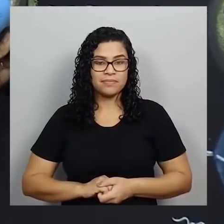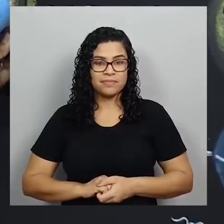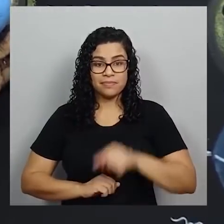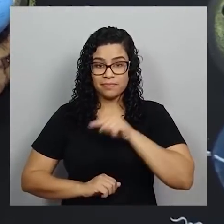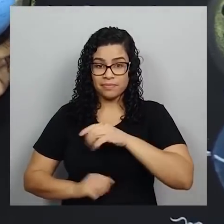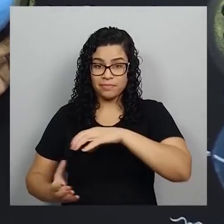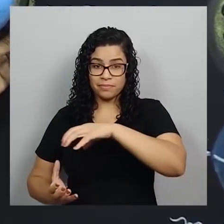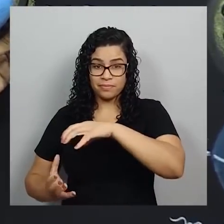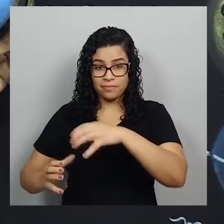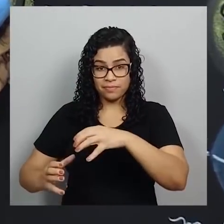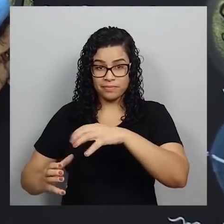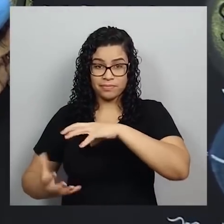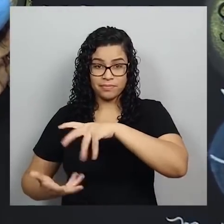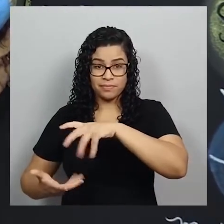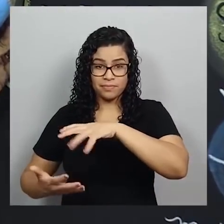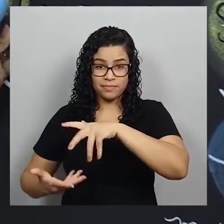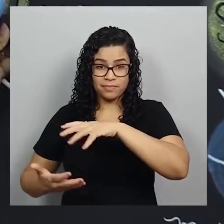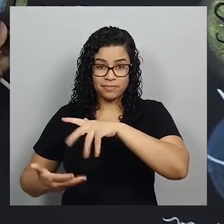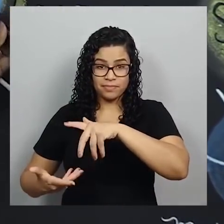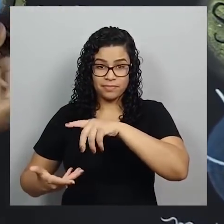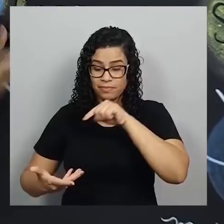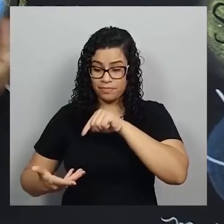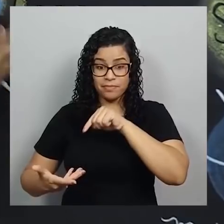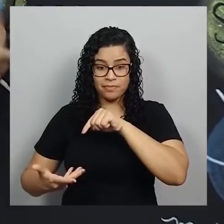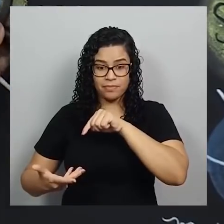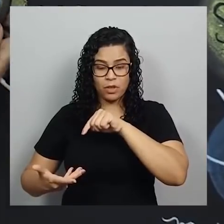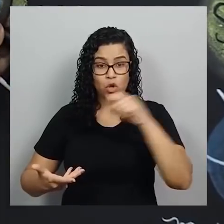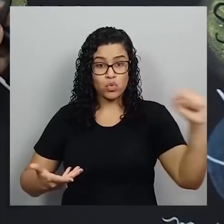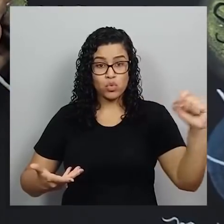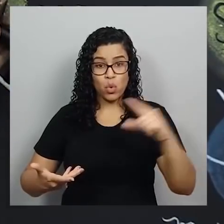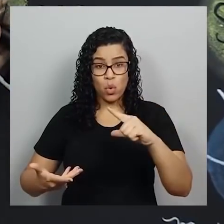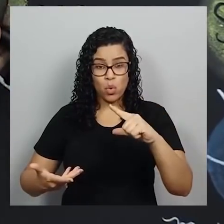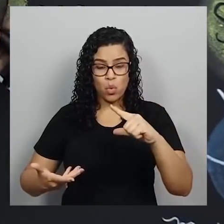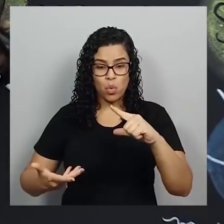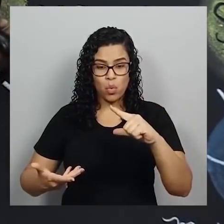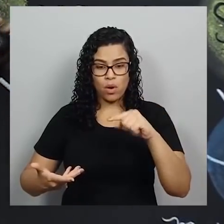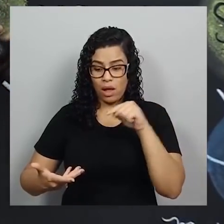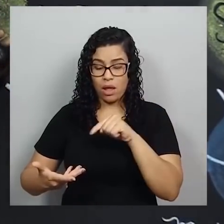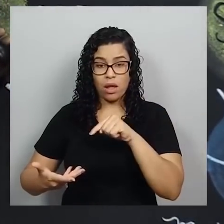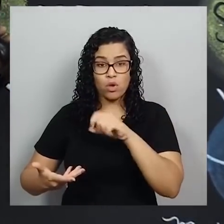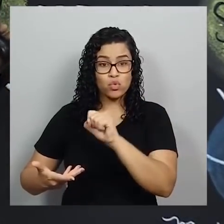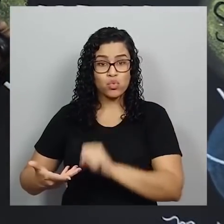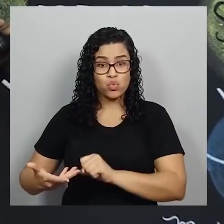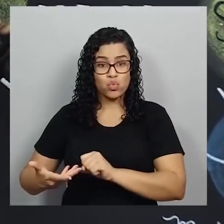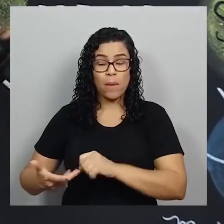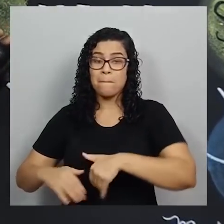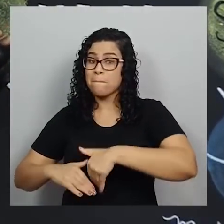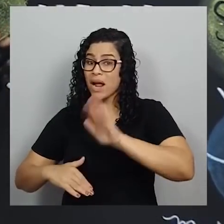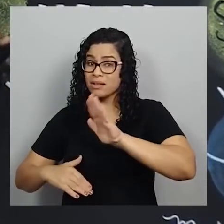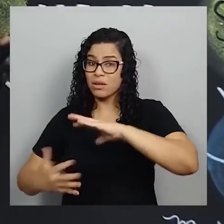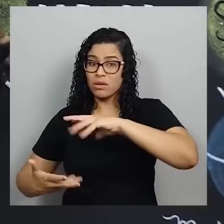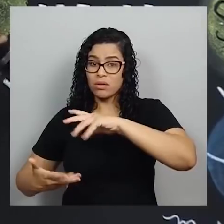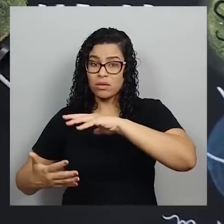esse eixo inclinado. Repare que a incidência solar ela vai ser maior aqui no hemisfério sul. Então,